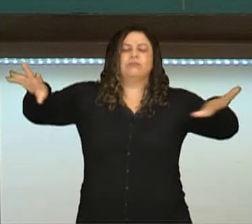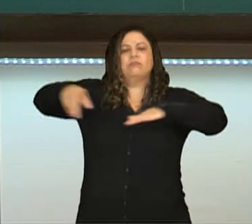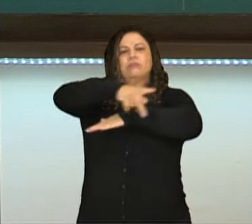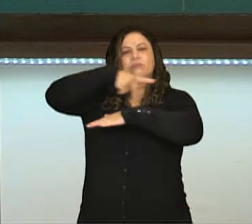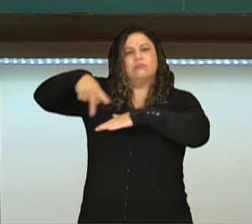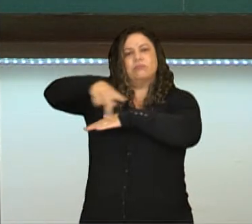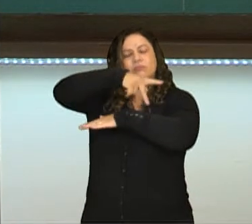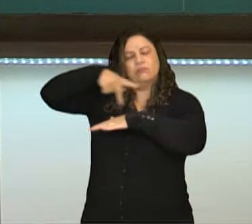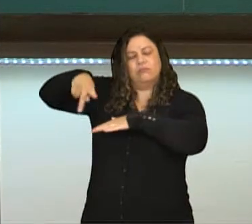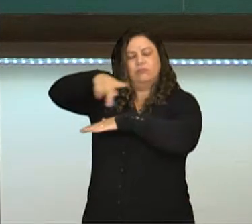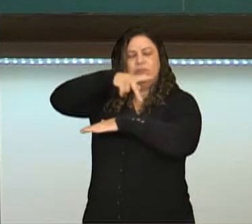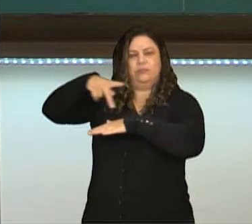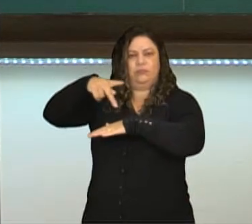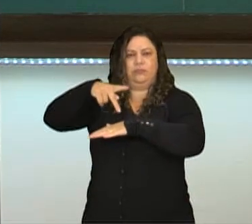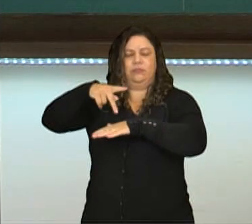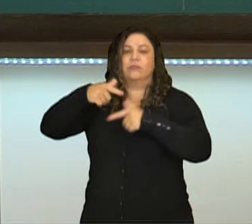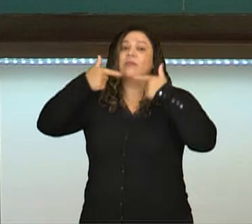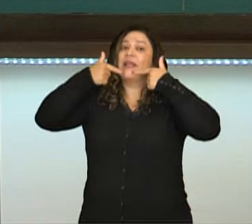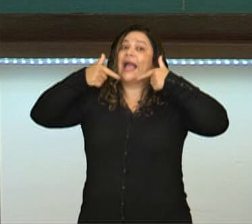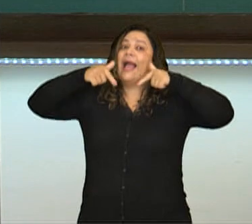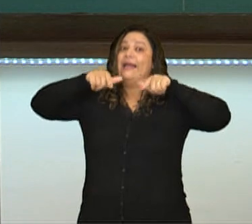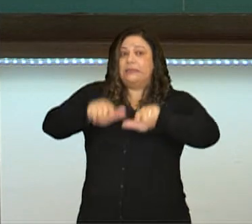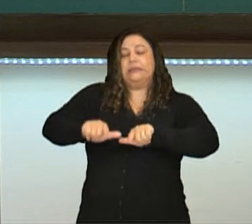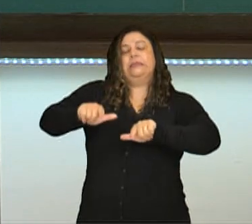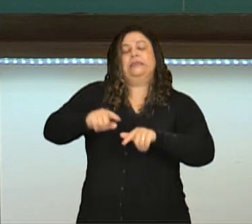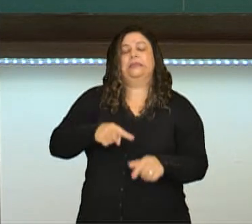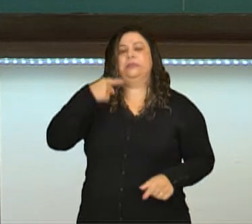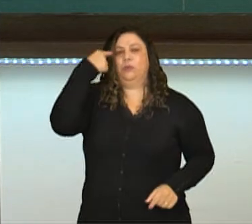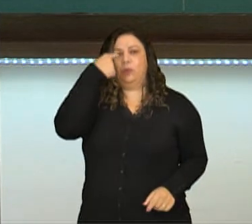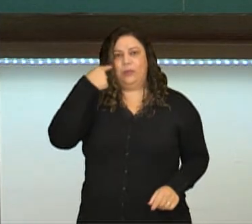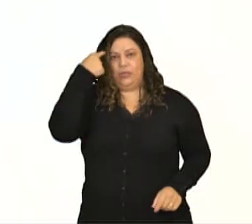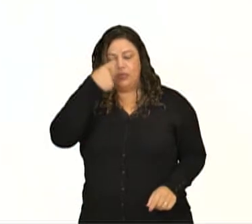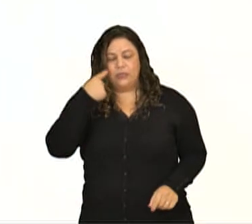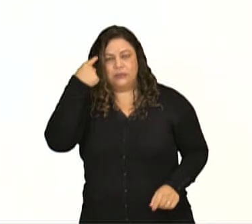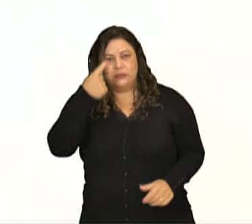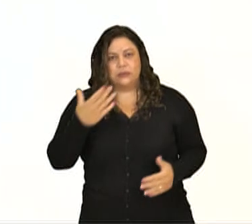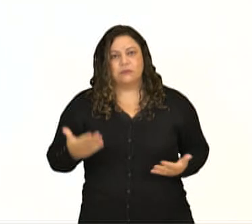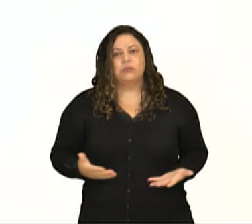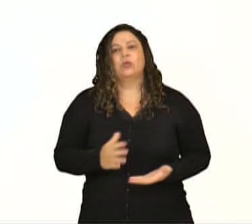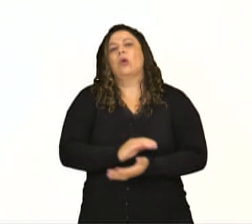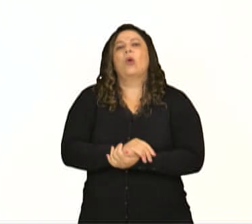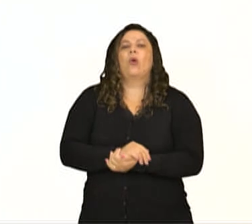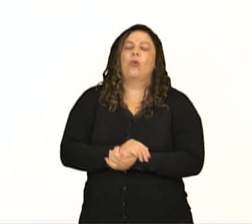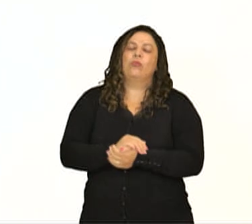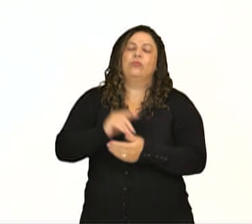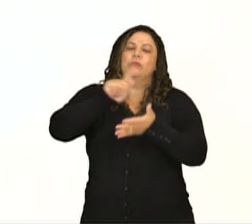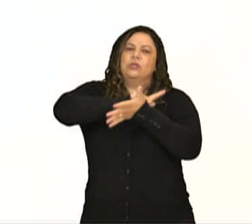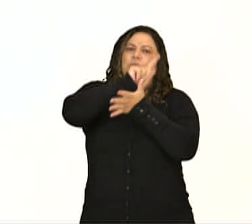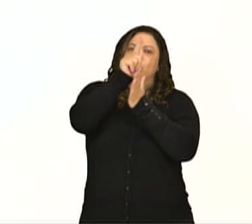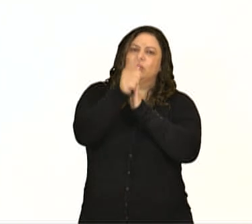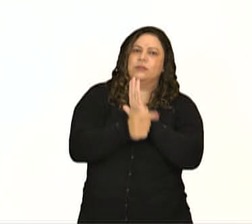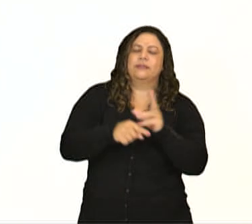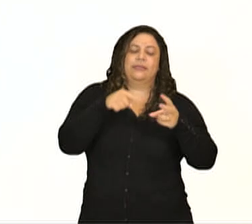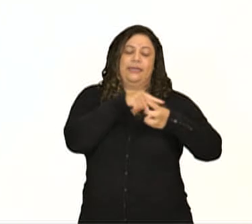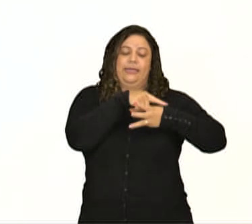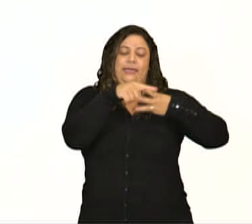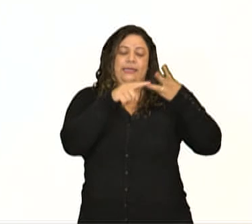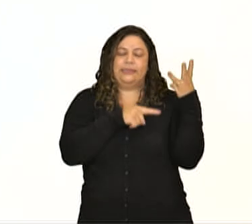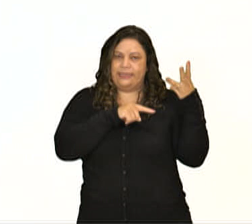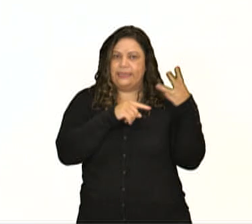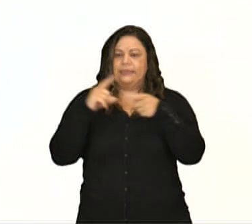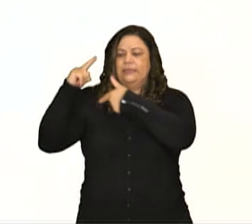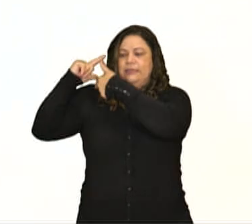países falantes de espanhol da América Latina. Ela é um gênero que ela combina três tradições musicais: